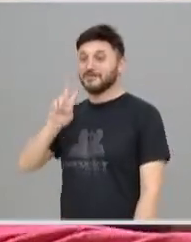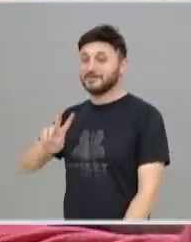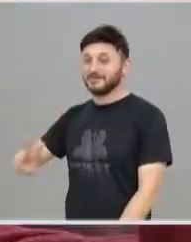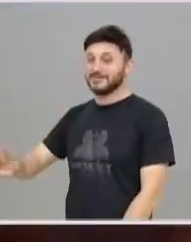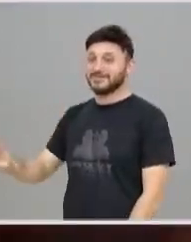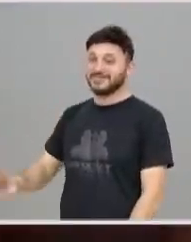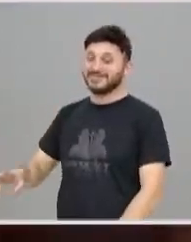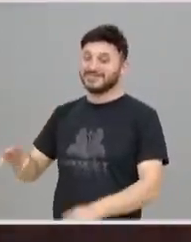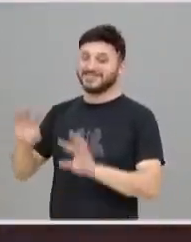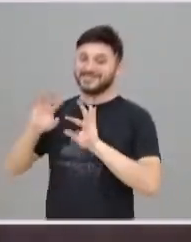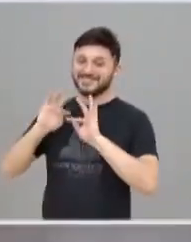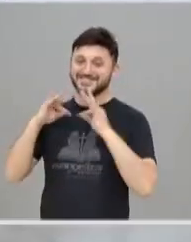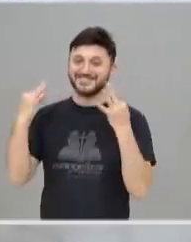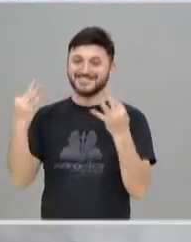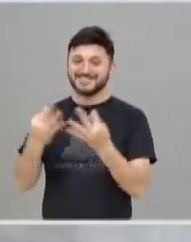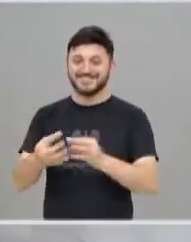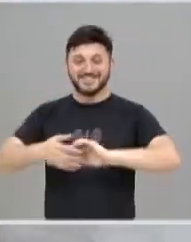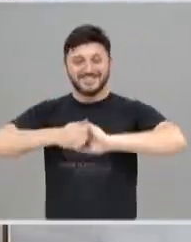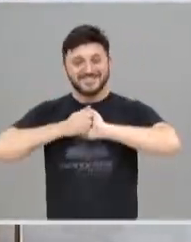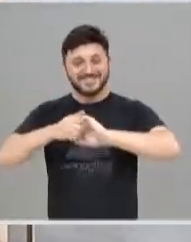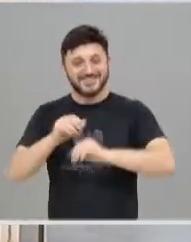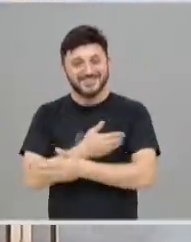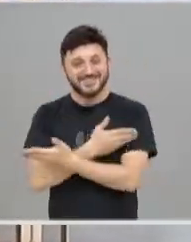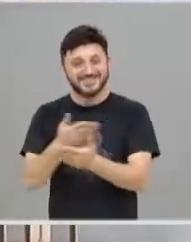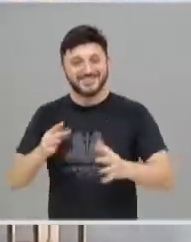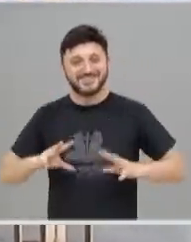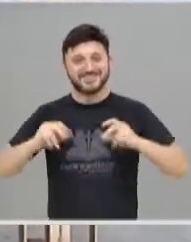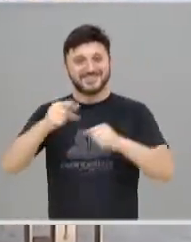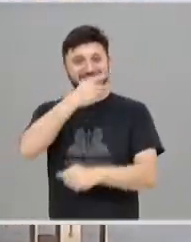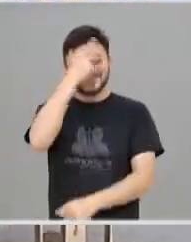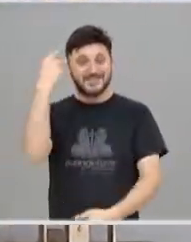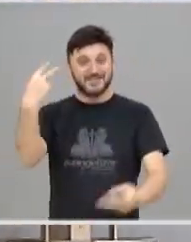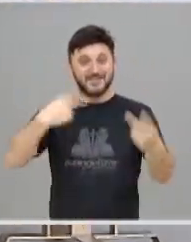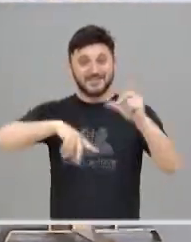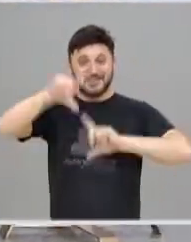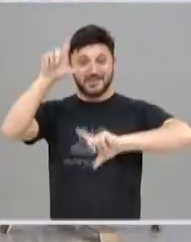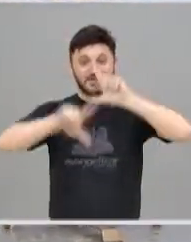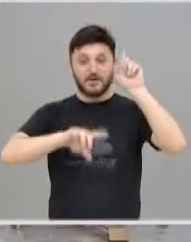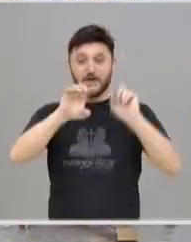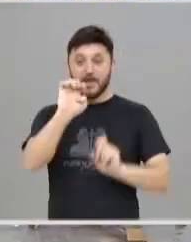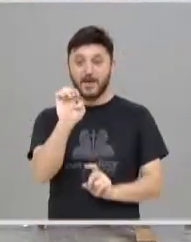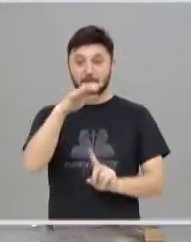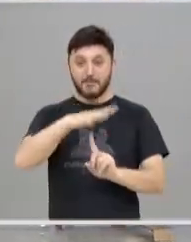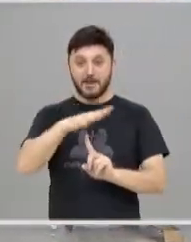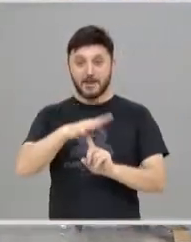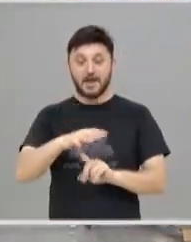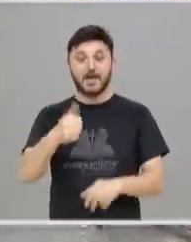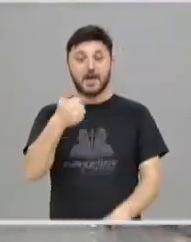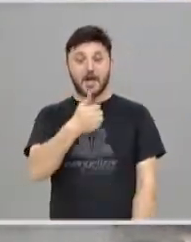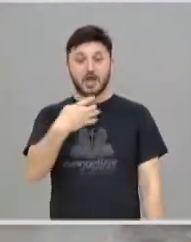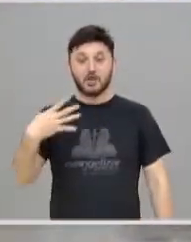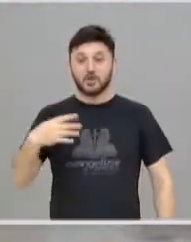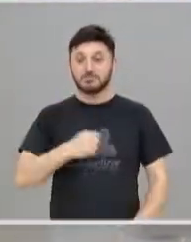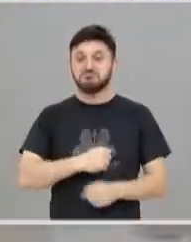Eu quero saudar a todos que estão nos acompanhando pela E-Paraná, 14